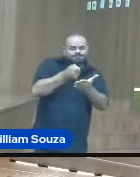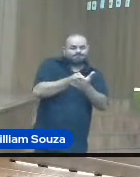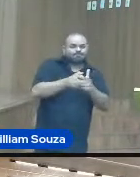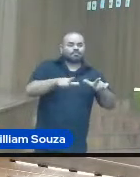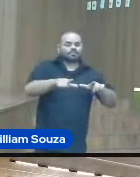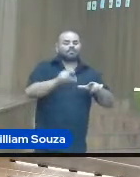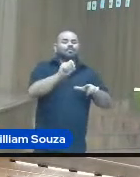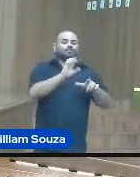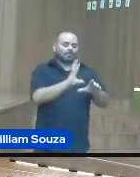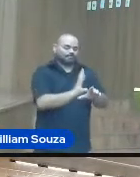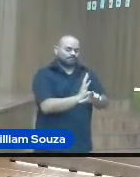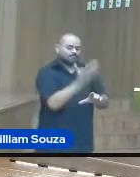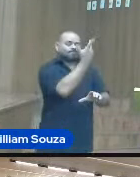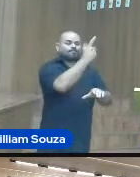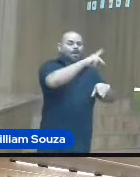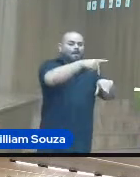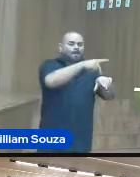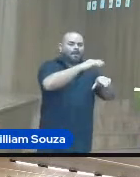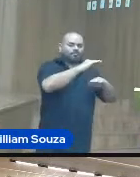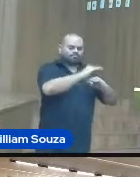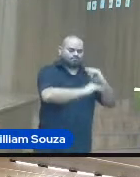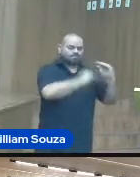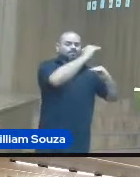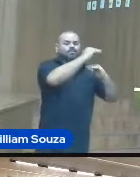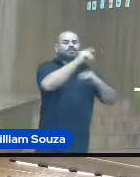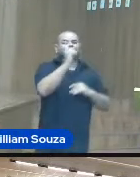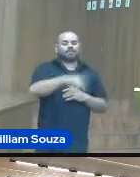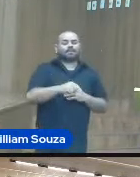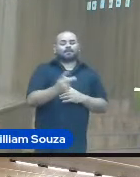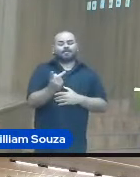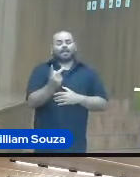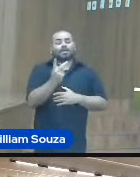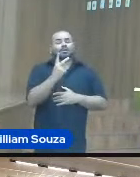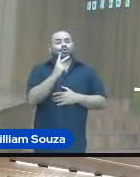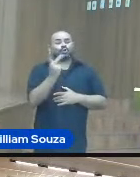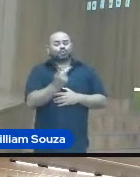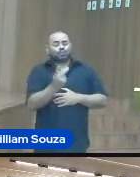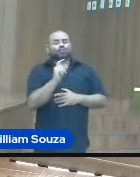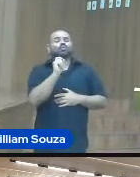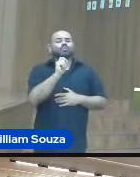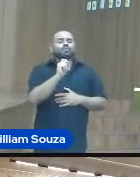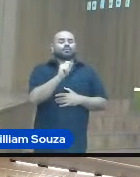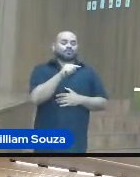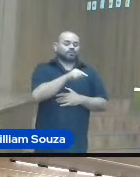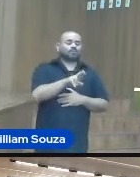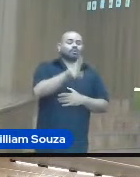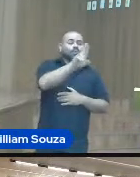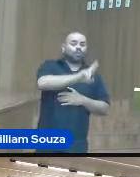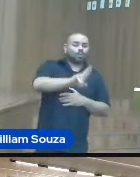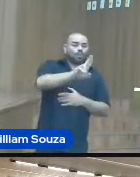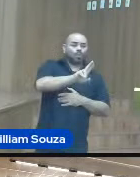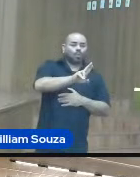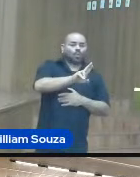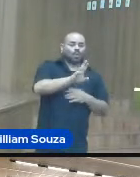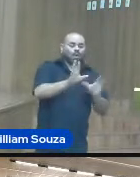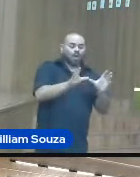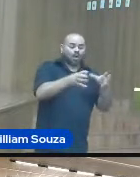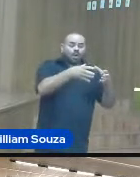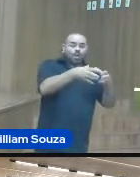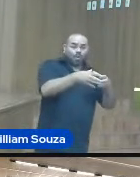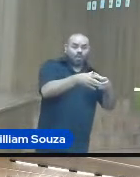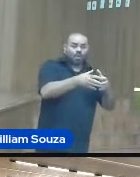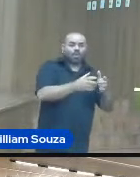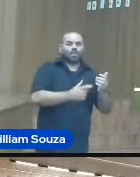E aí foram feitas duas tarefas. Uma, usar milícias locais, grupos armados